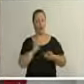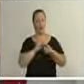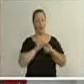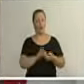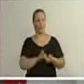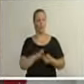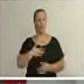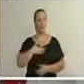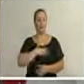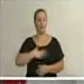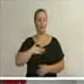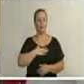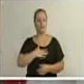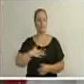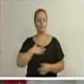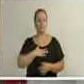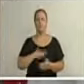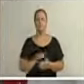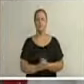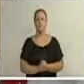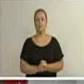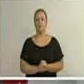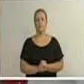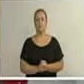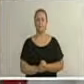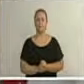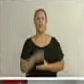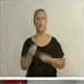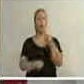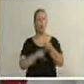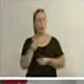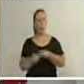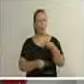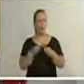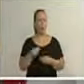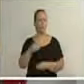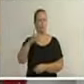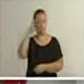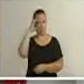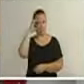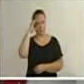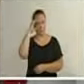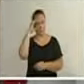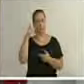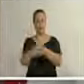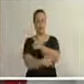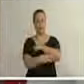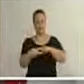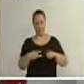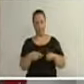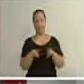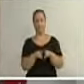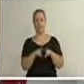relação ao impedimento, ao impeachment e ao crime que a presidente Dilma cometeu. E Vossa Excelência tem razão. Tem